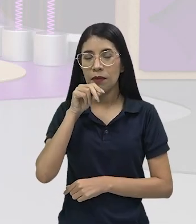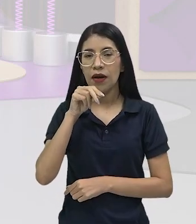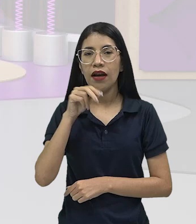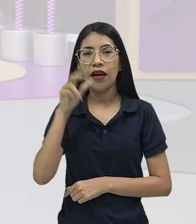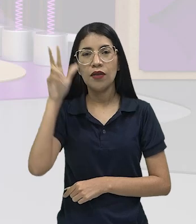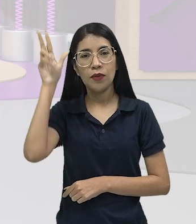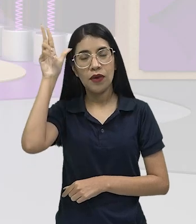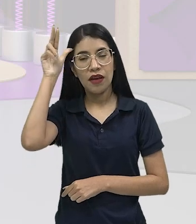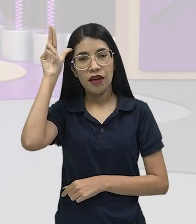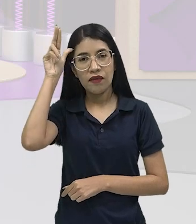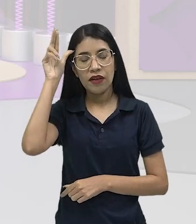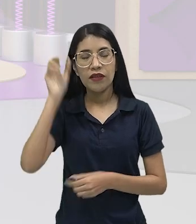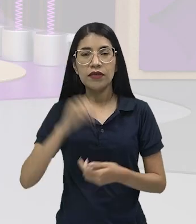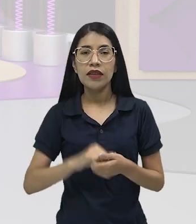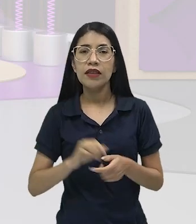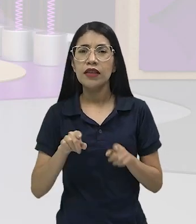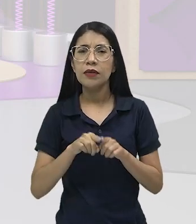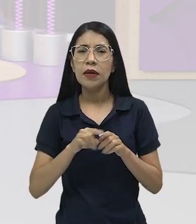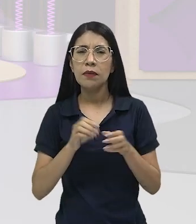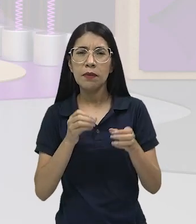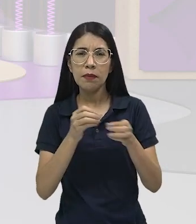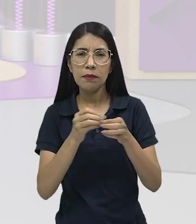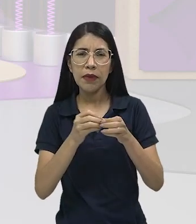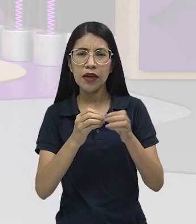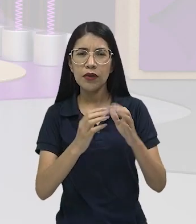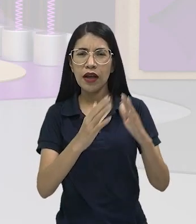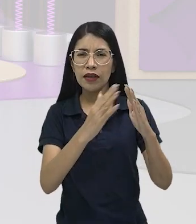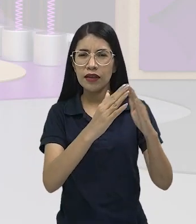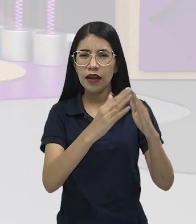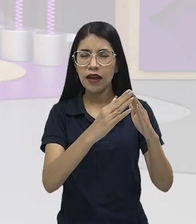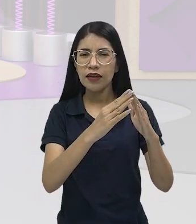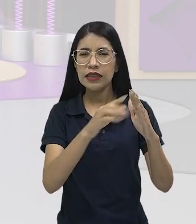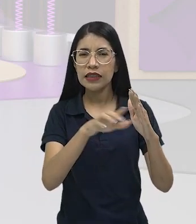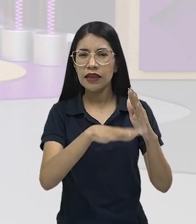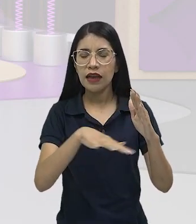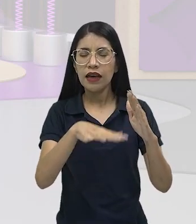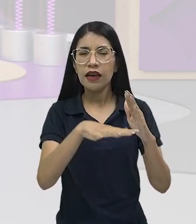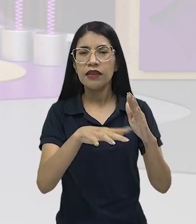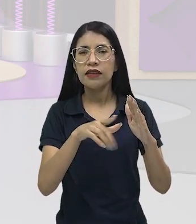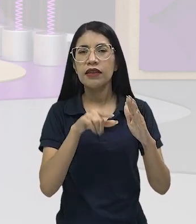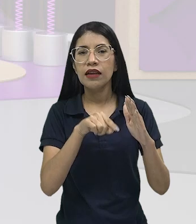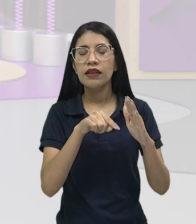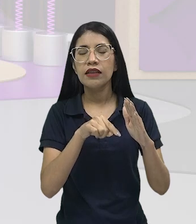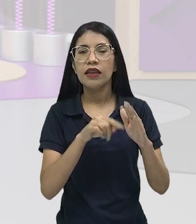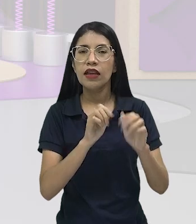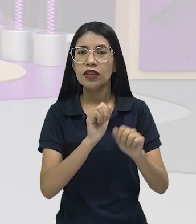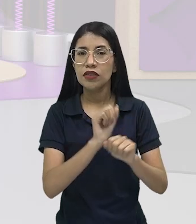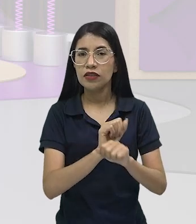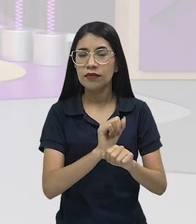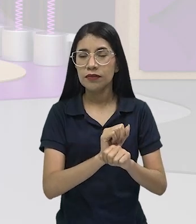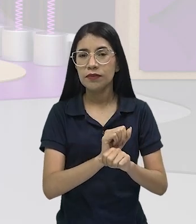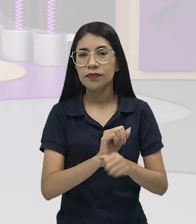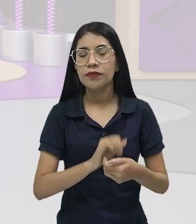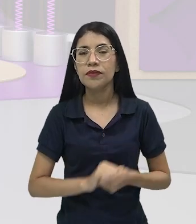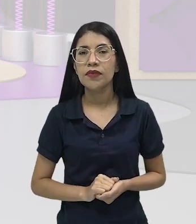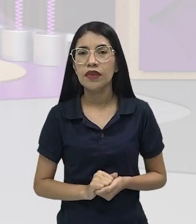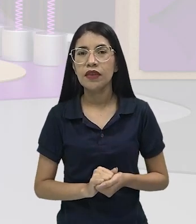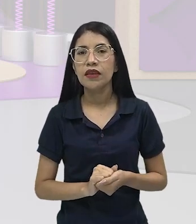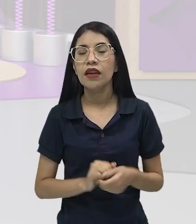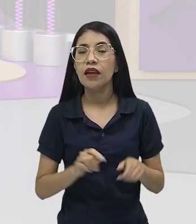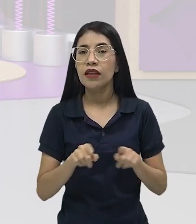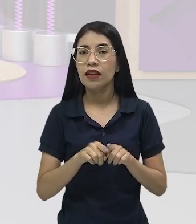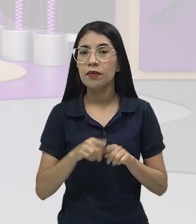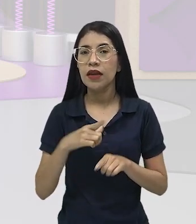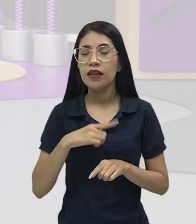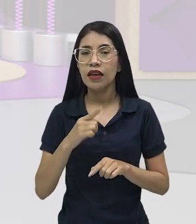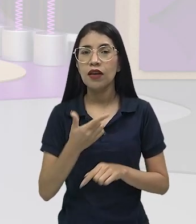você está vendo lá próximo, lá do celeiro, né? Que é onde os animais ficam, né? Também nós temos